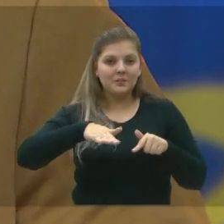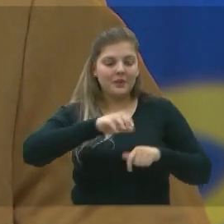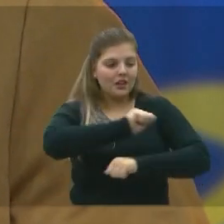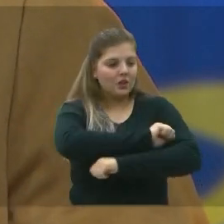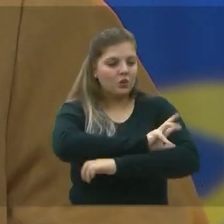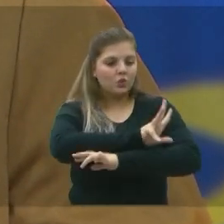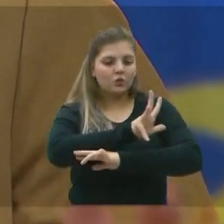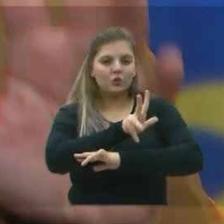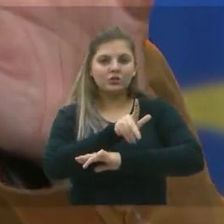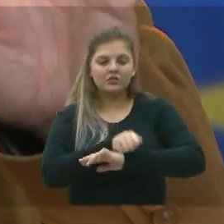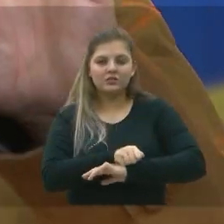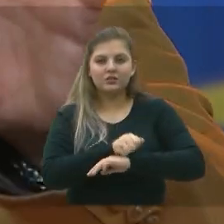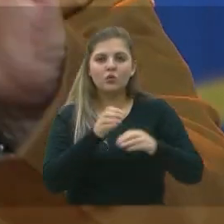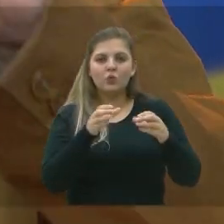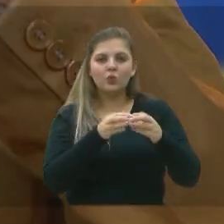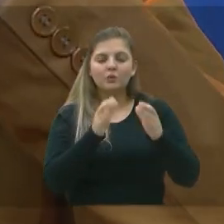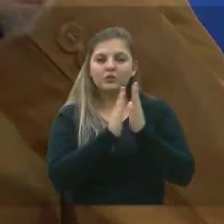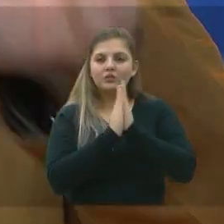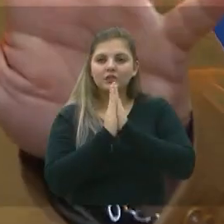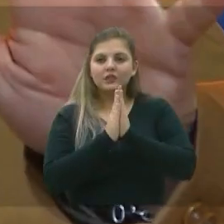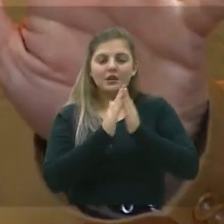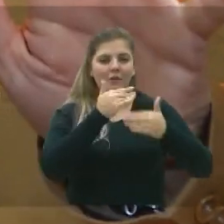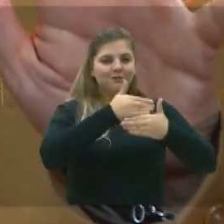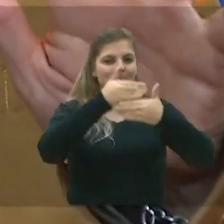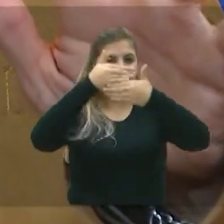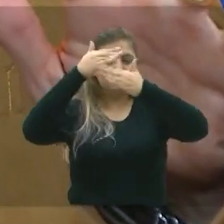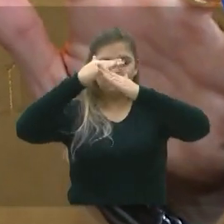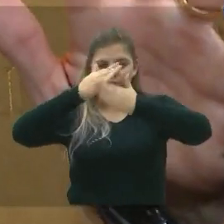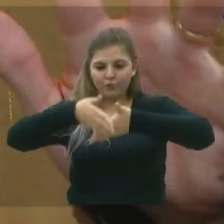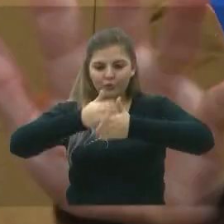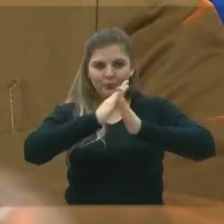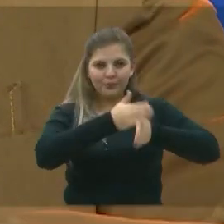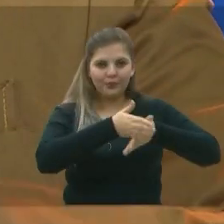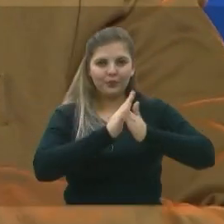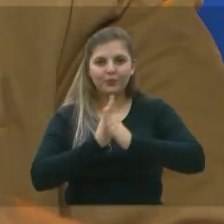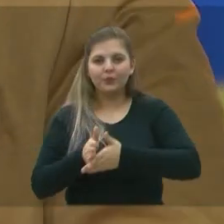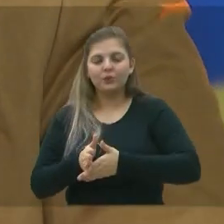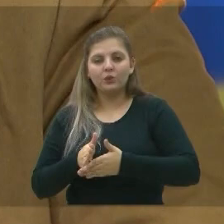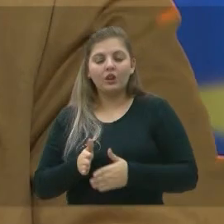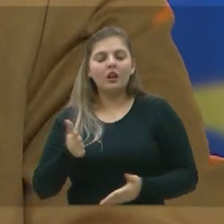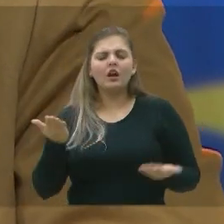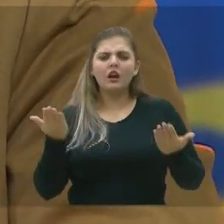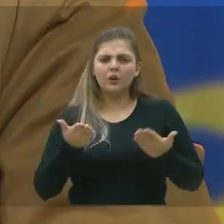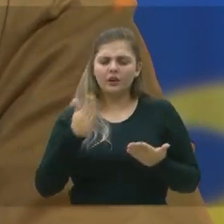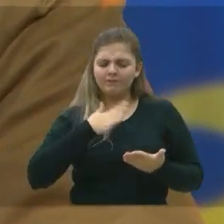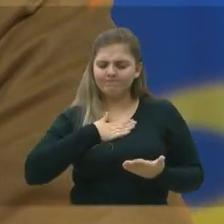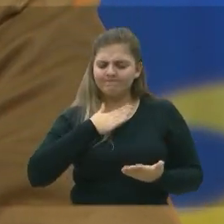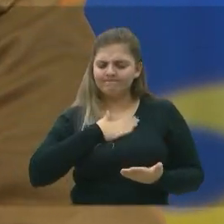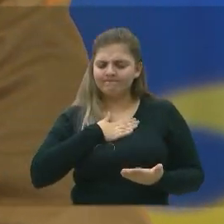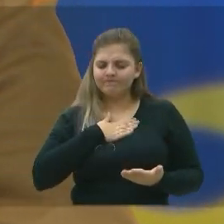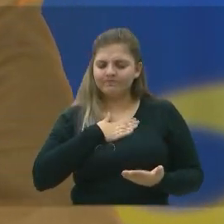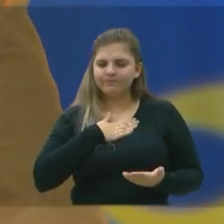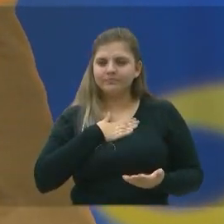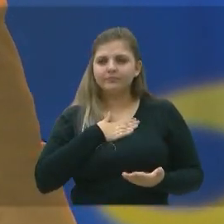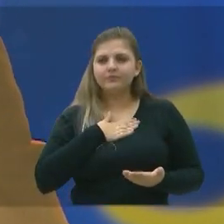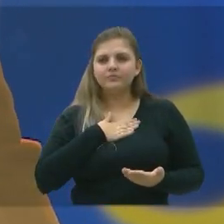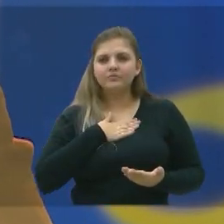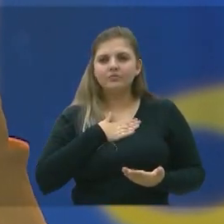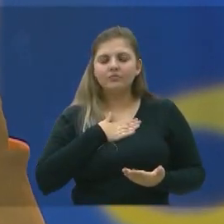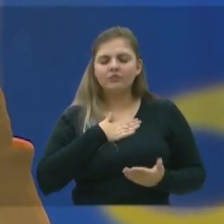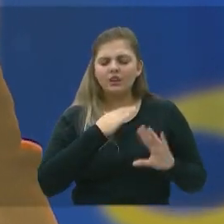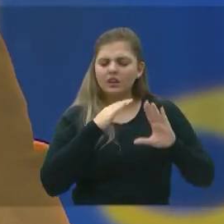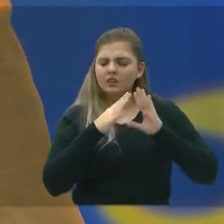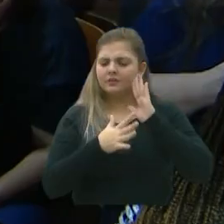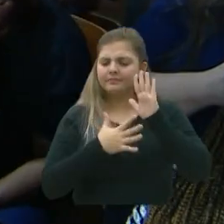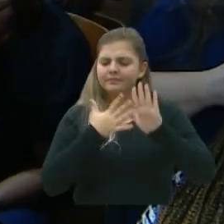Jericó, derrubando as muralhas. Coloca a mão no teu coração e vamos